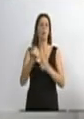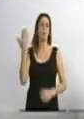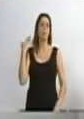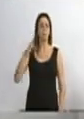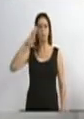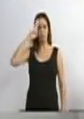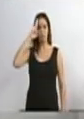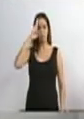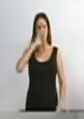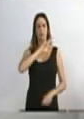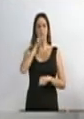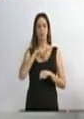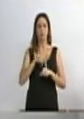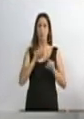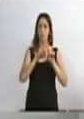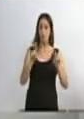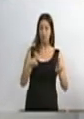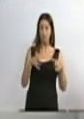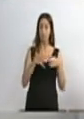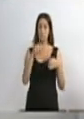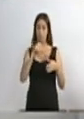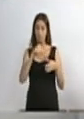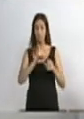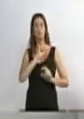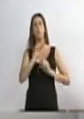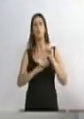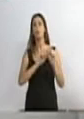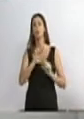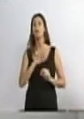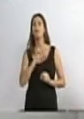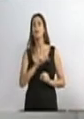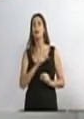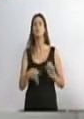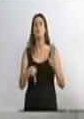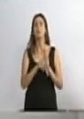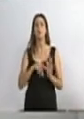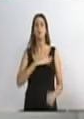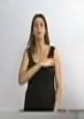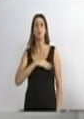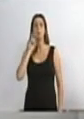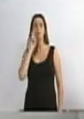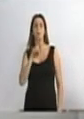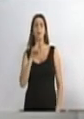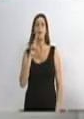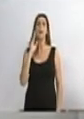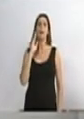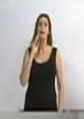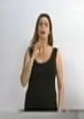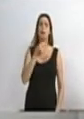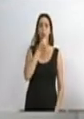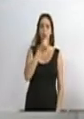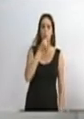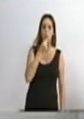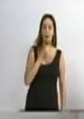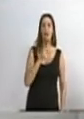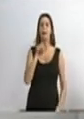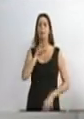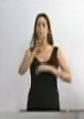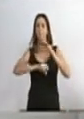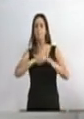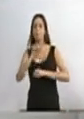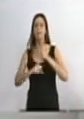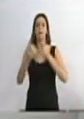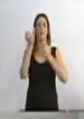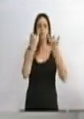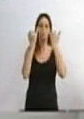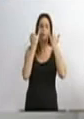nesse país. Mas os fascistas, a novela deles é o Jornal Nacional. É ali que eles buscam as informações,